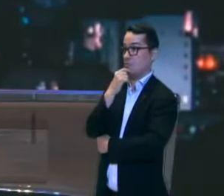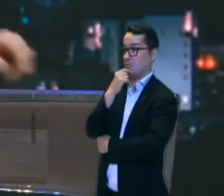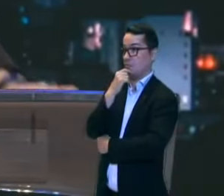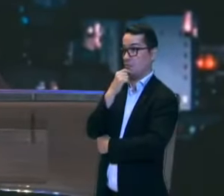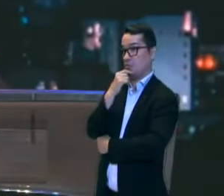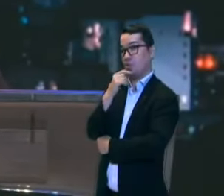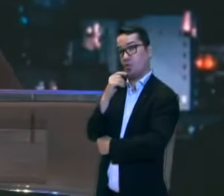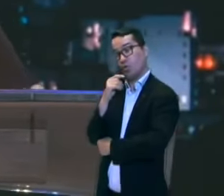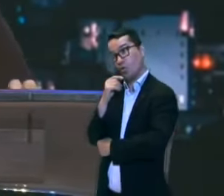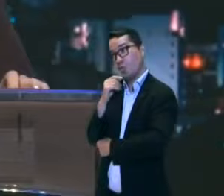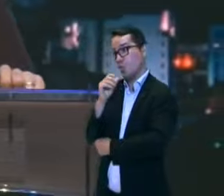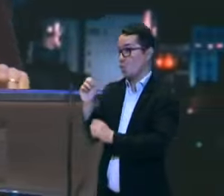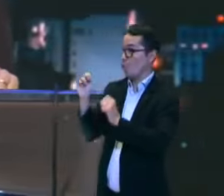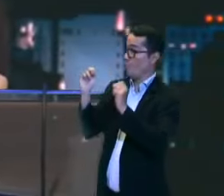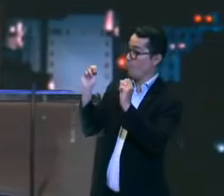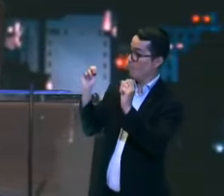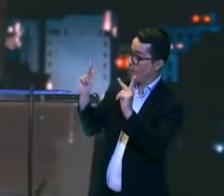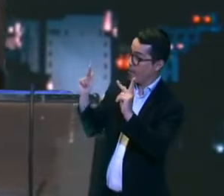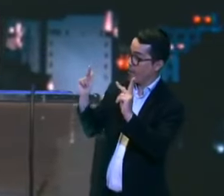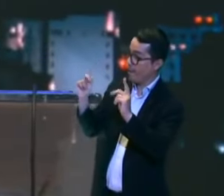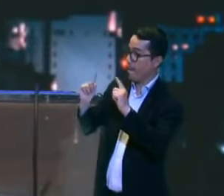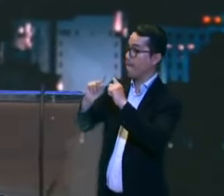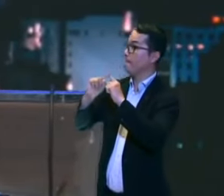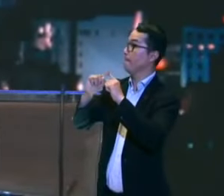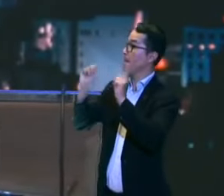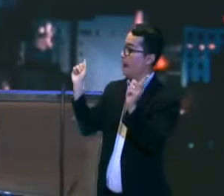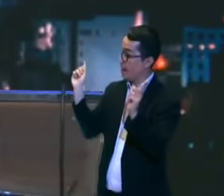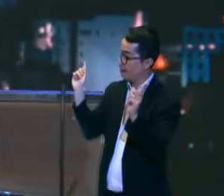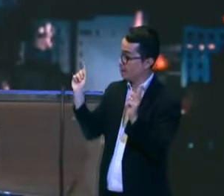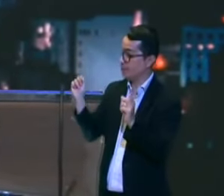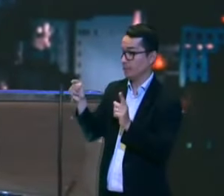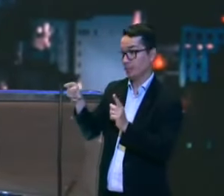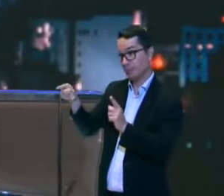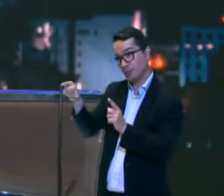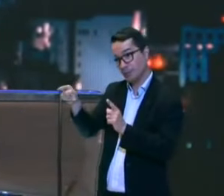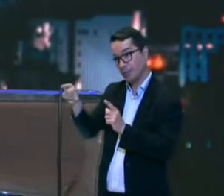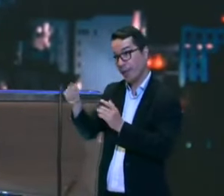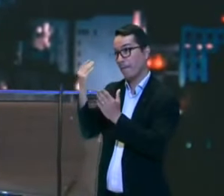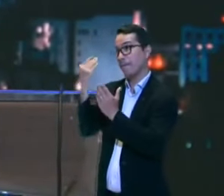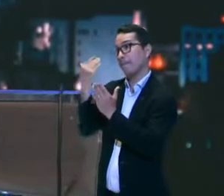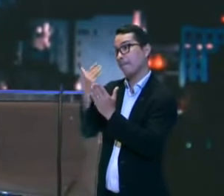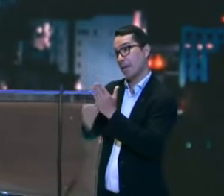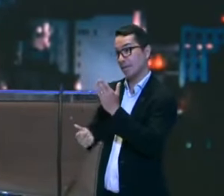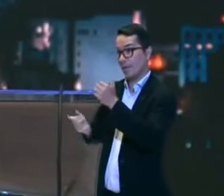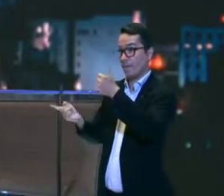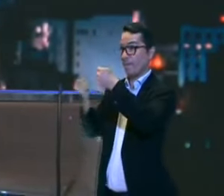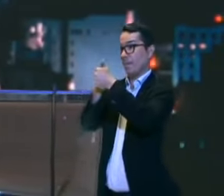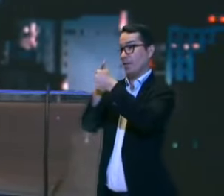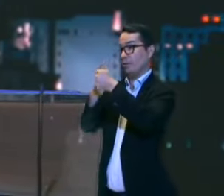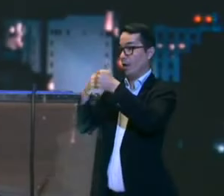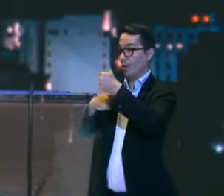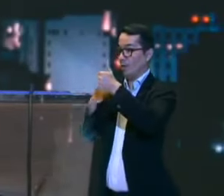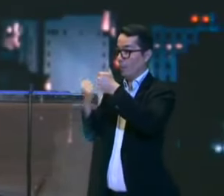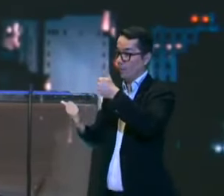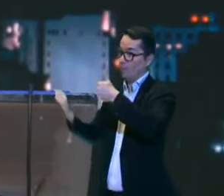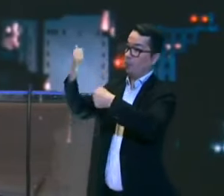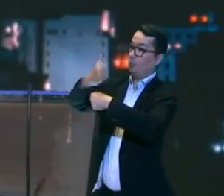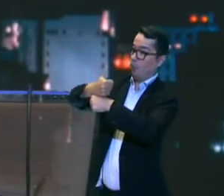teu direito de primogenitura, vai custar a bênção de